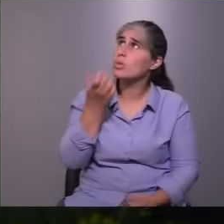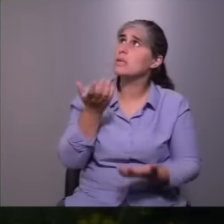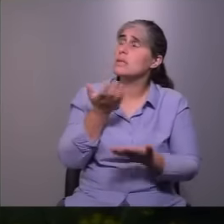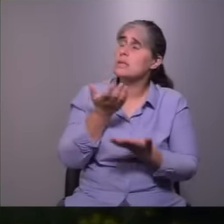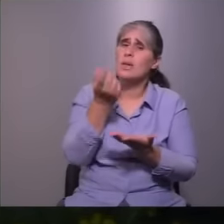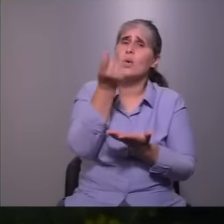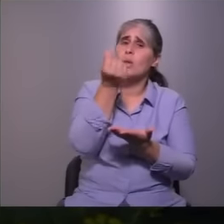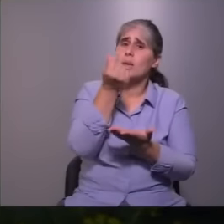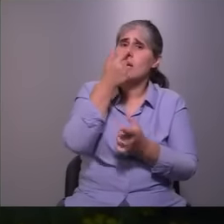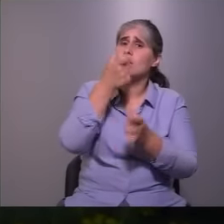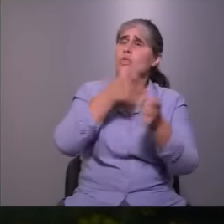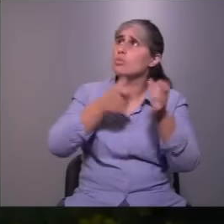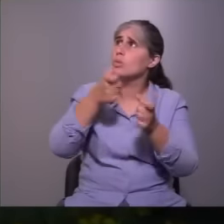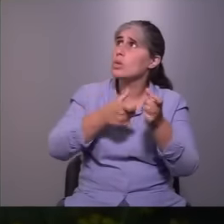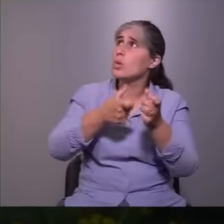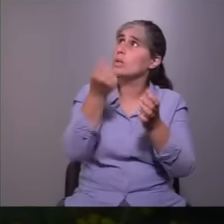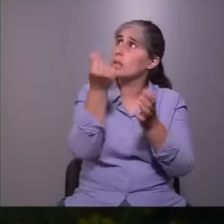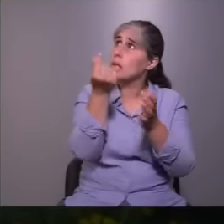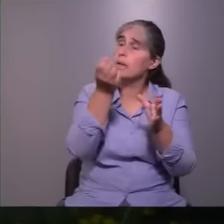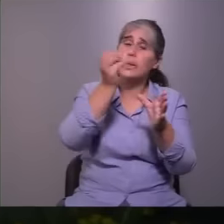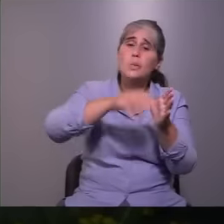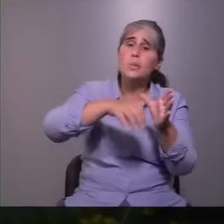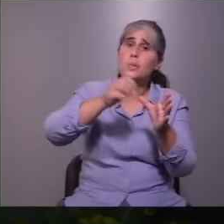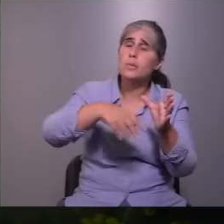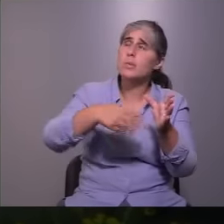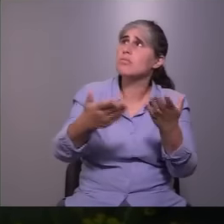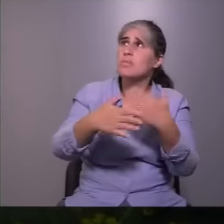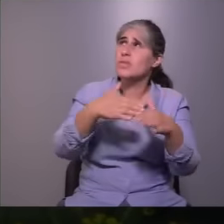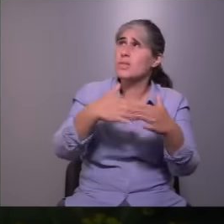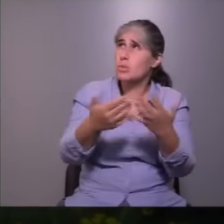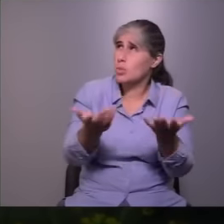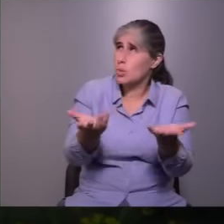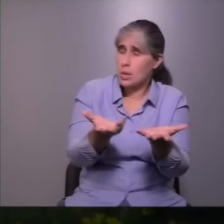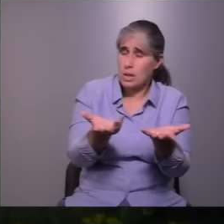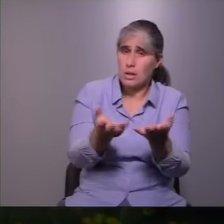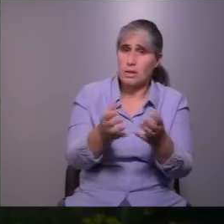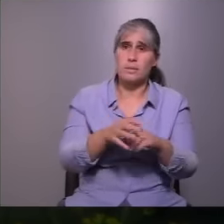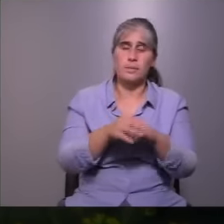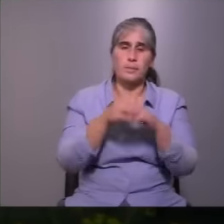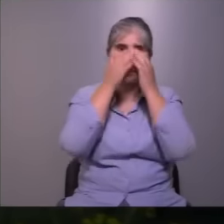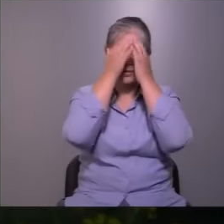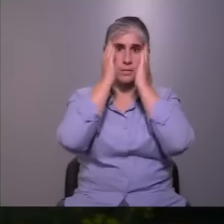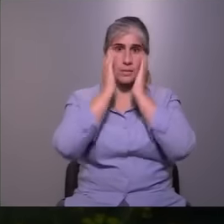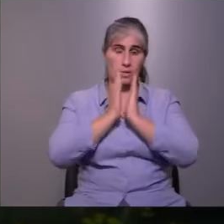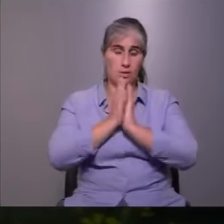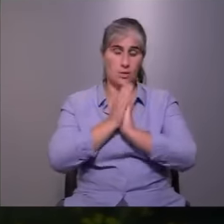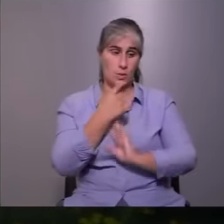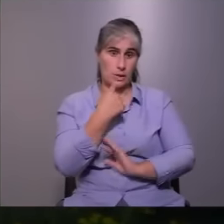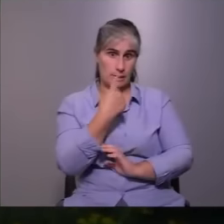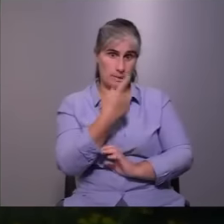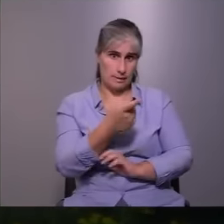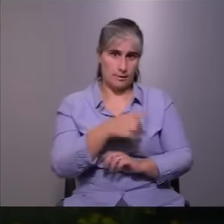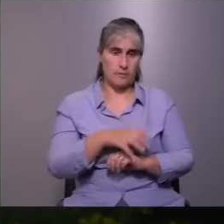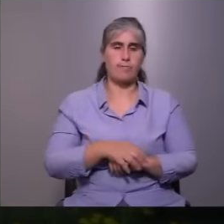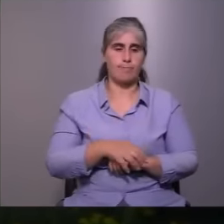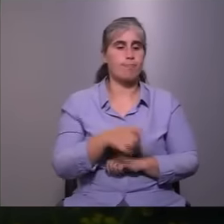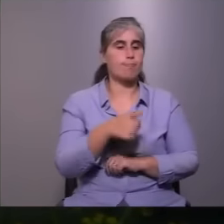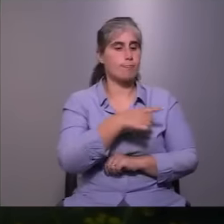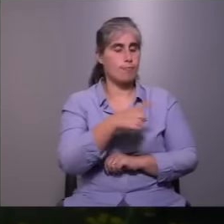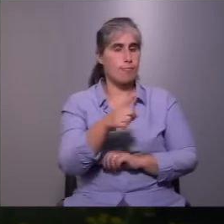Perguntou a Lúcia: "Que é que vosso mecê quer que se faça ao dinheiro que o povo deixa na Cova da Iria?"